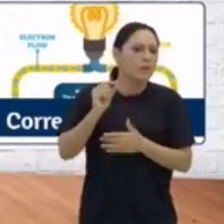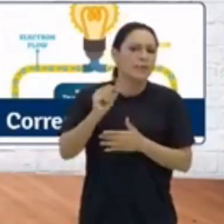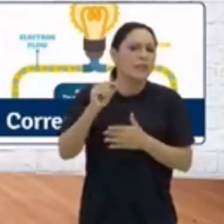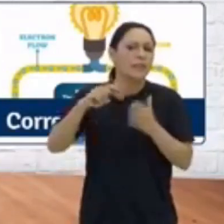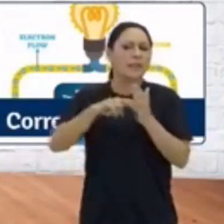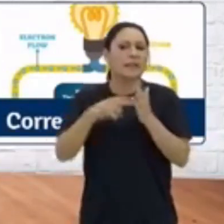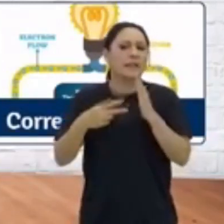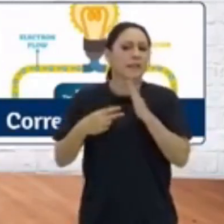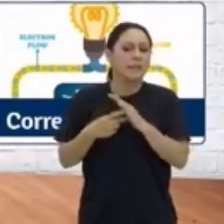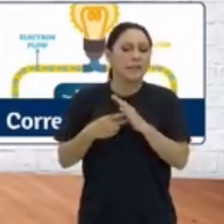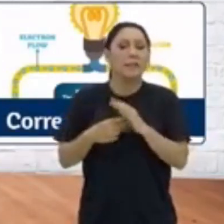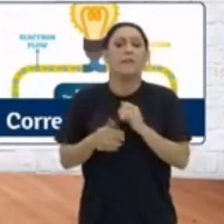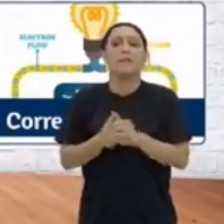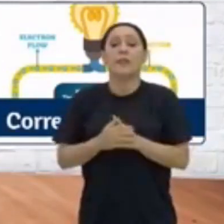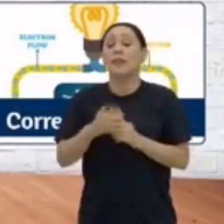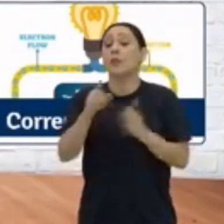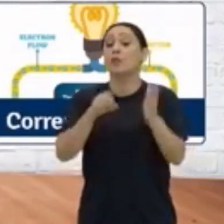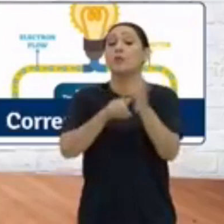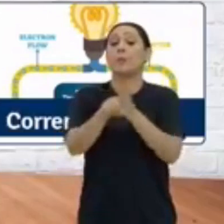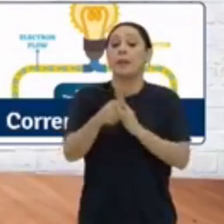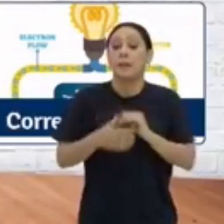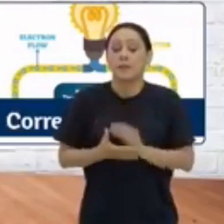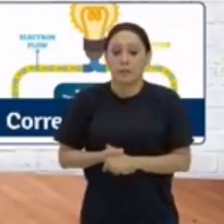unidades de medidas. Aí eu te pergunto,